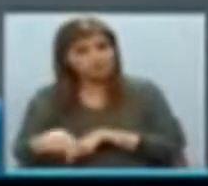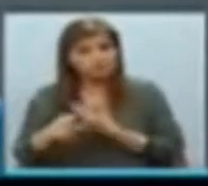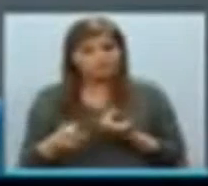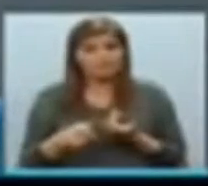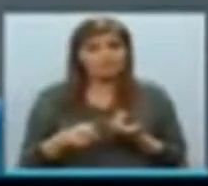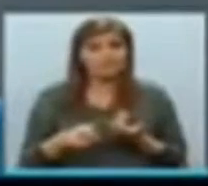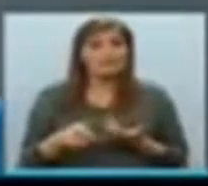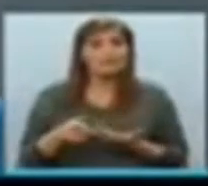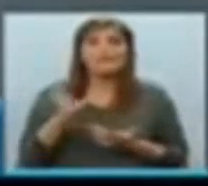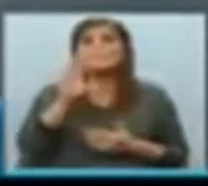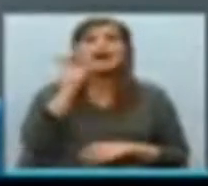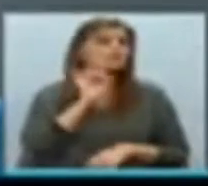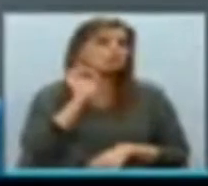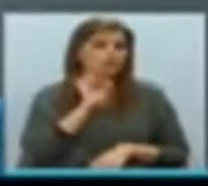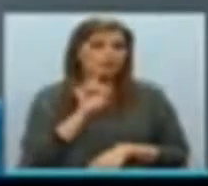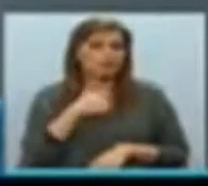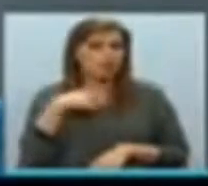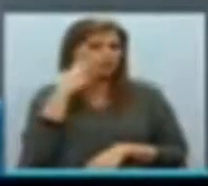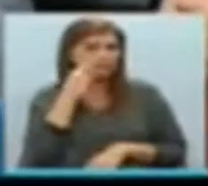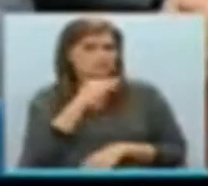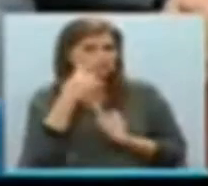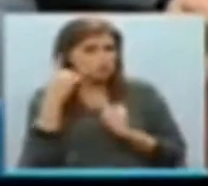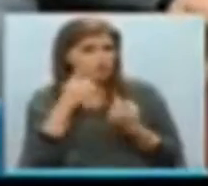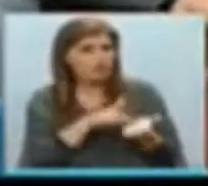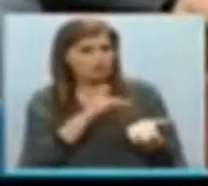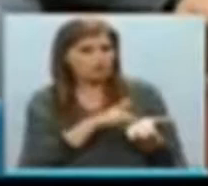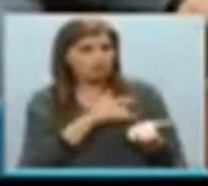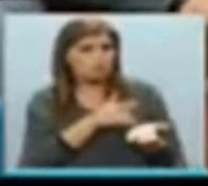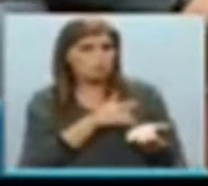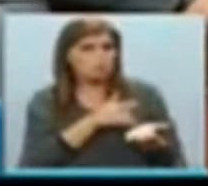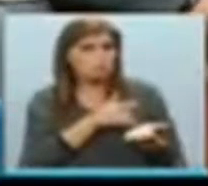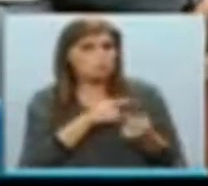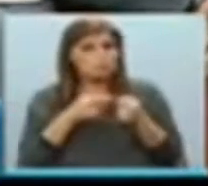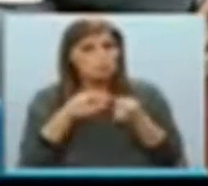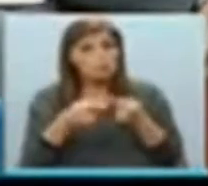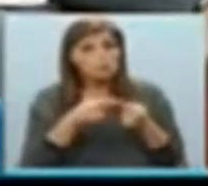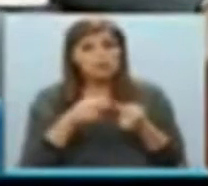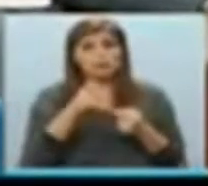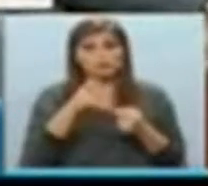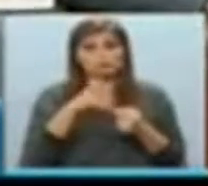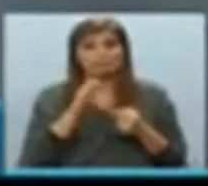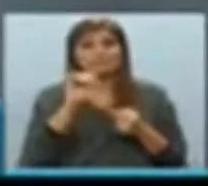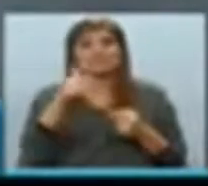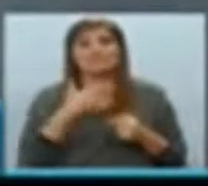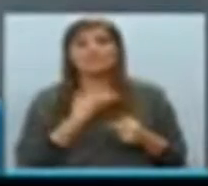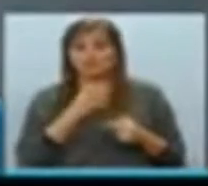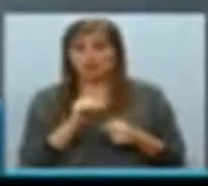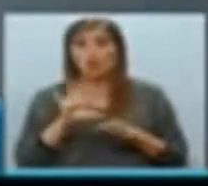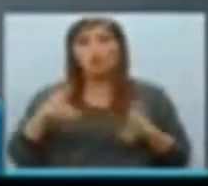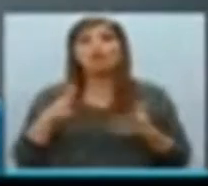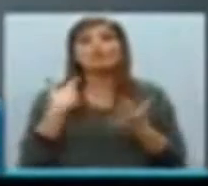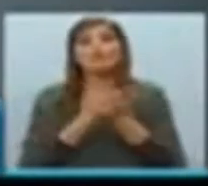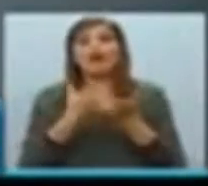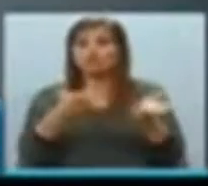que é importante que eu acho que eu tentei muito retratado no livro francine foi esse período do arish quando ele dá os vistos é pra mostrar